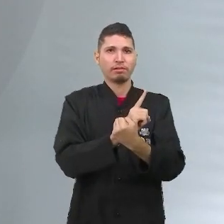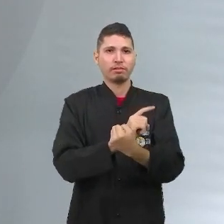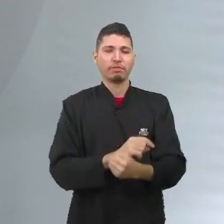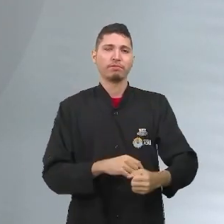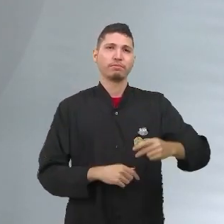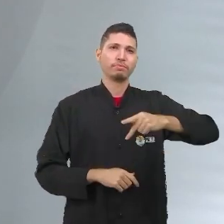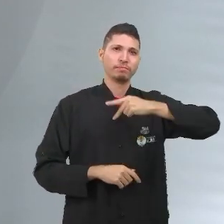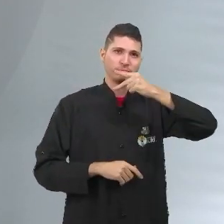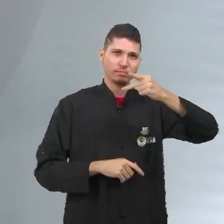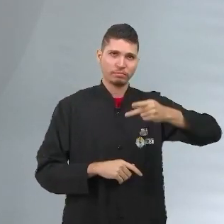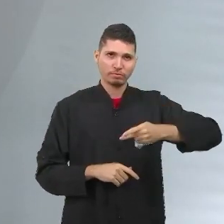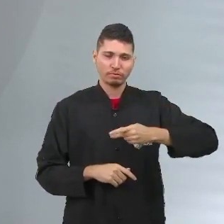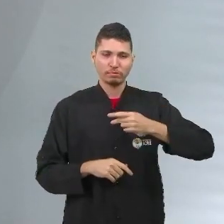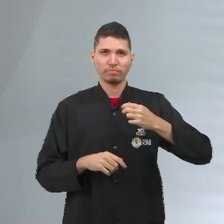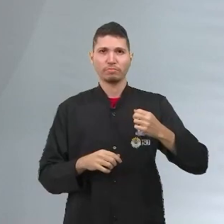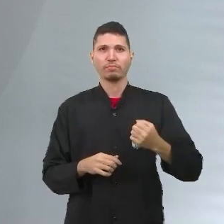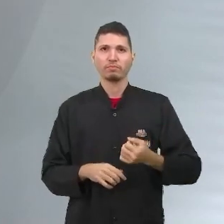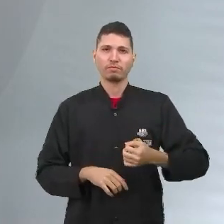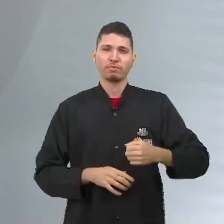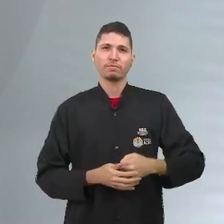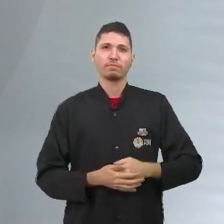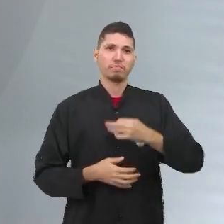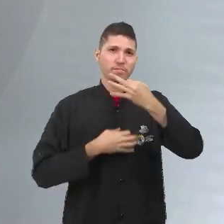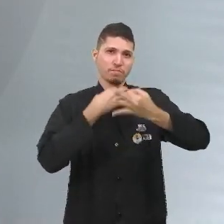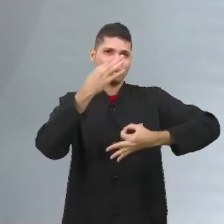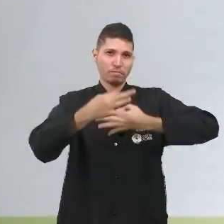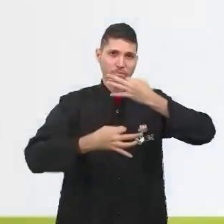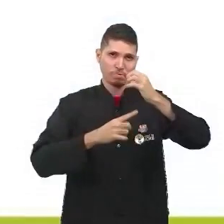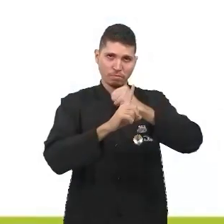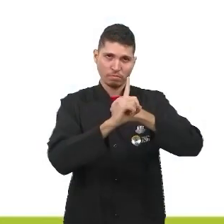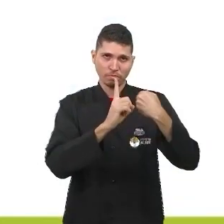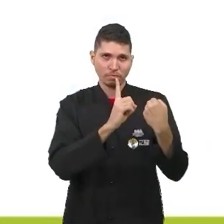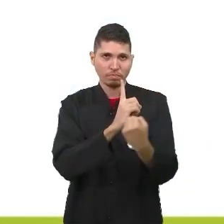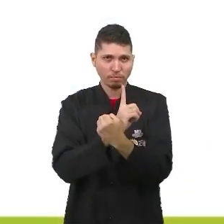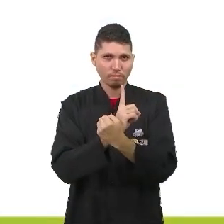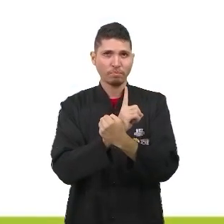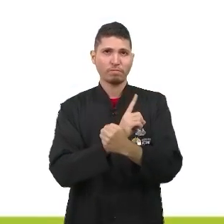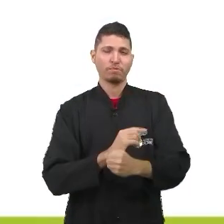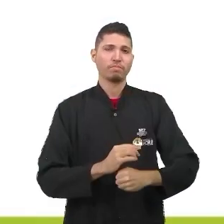realidade, fazer críticas sociais, certo? Vamos continuar.